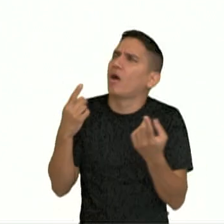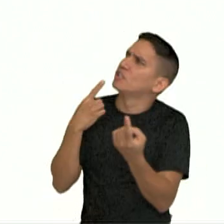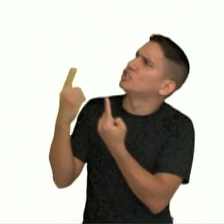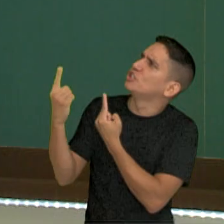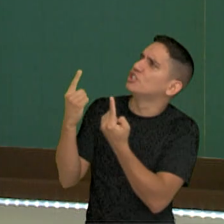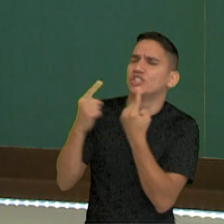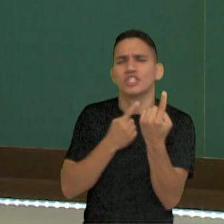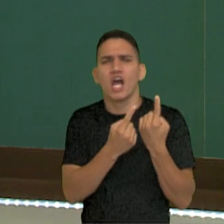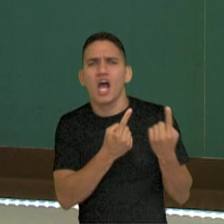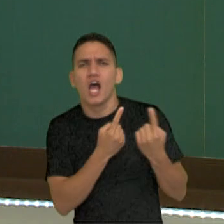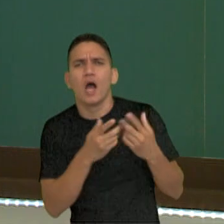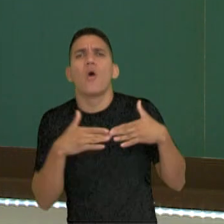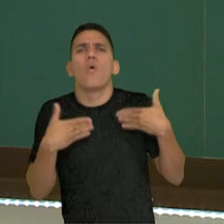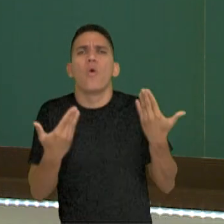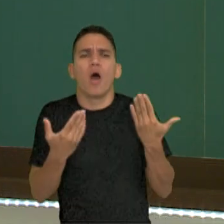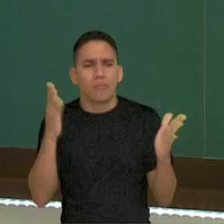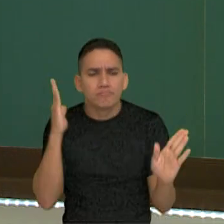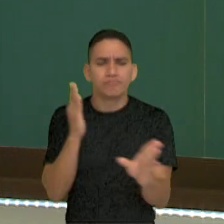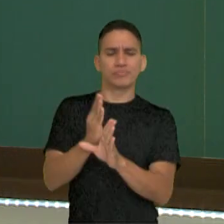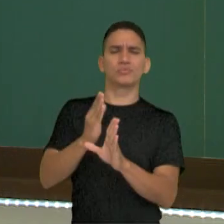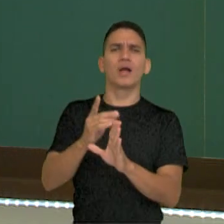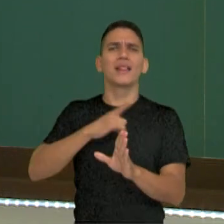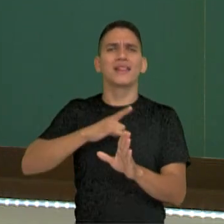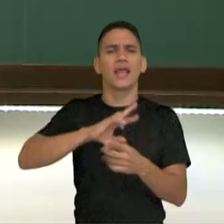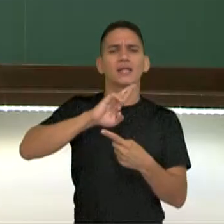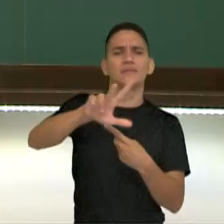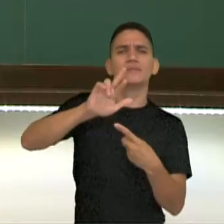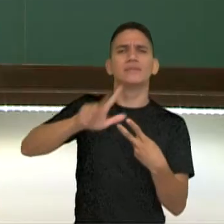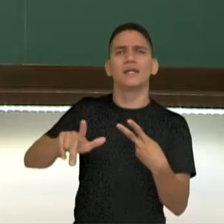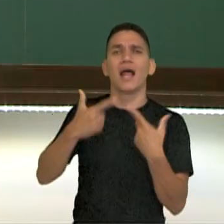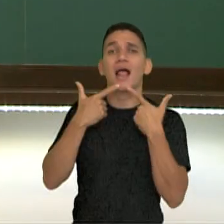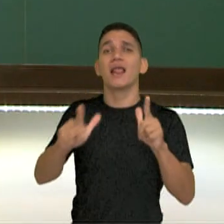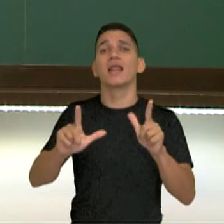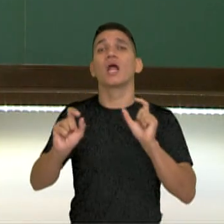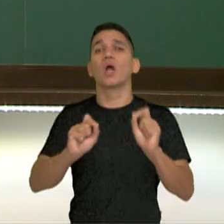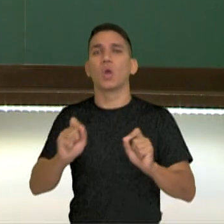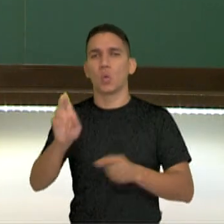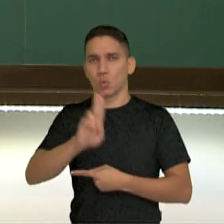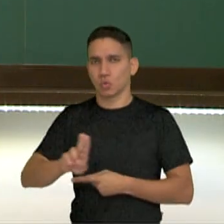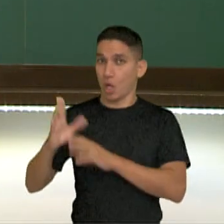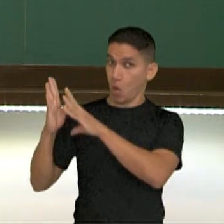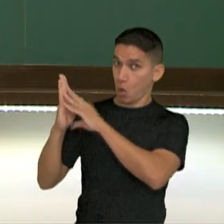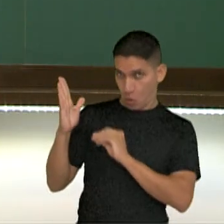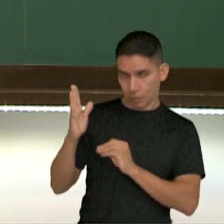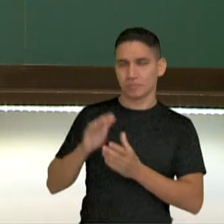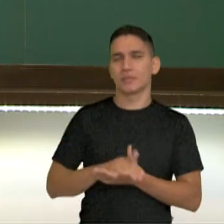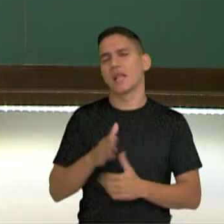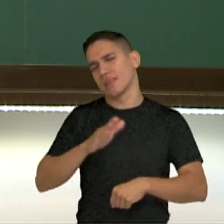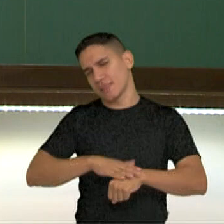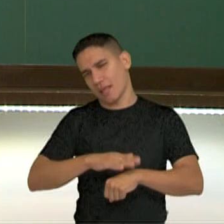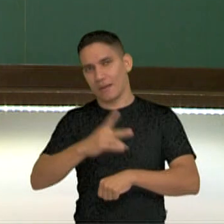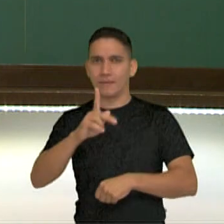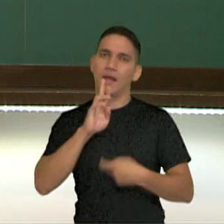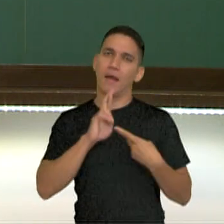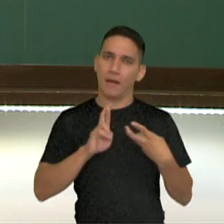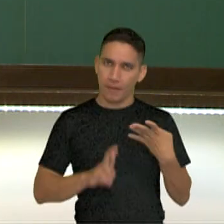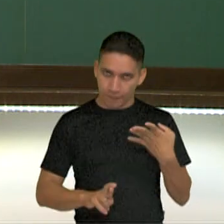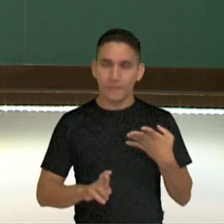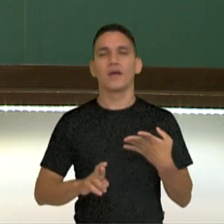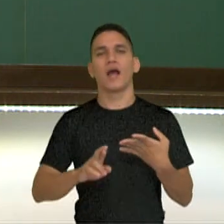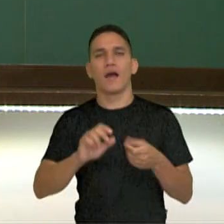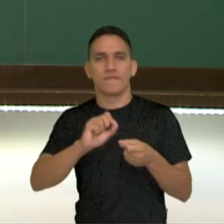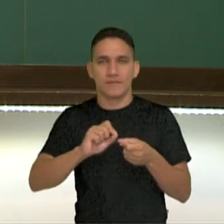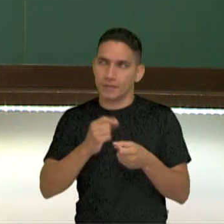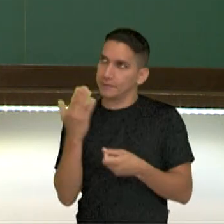ali a variedade, né, regional da língua que foi falado ali? Copie. Então, um tempo para vocês responderem, né,